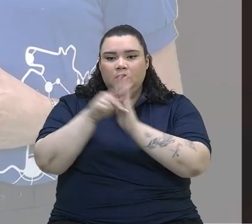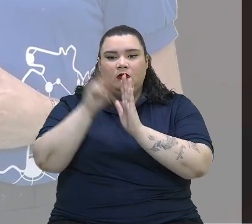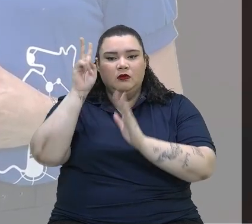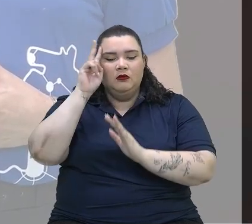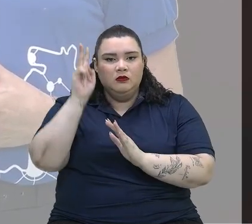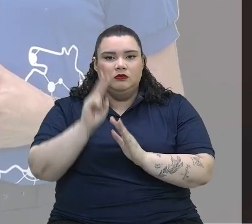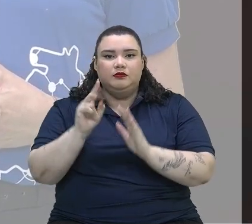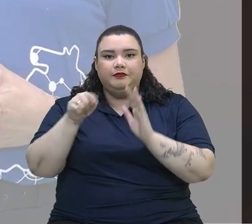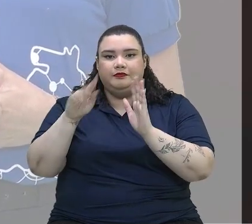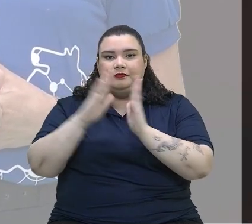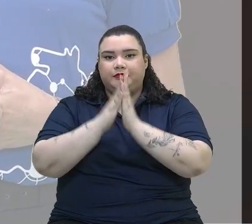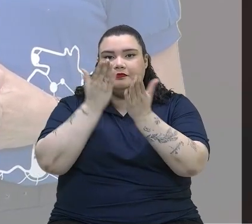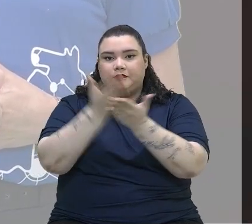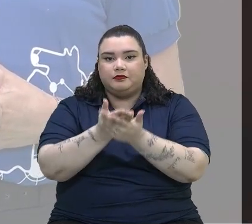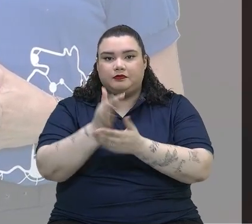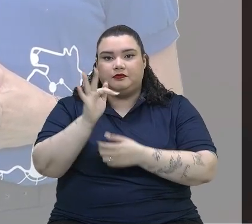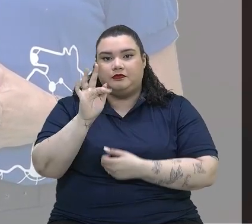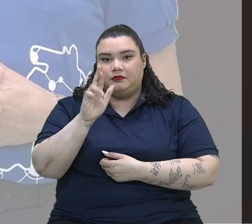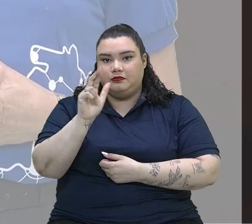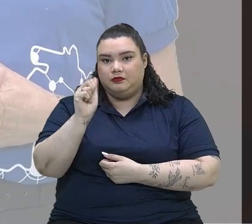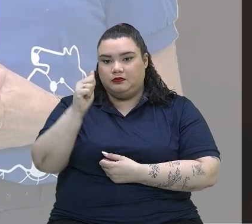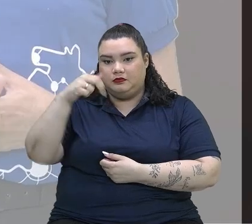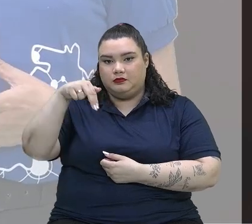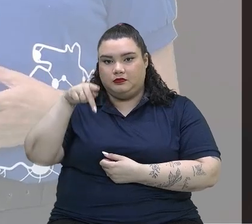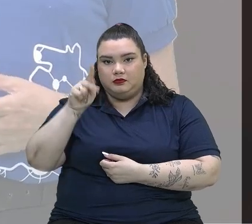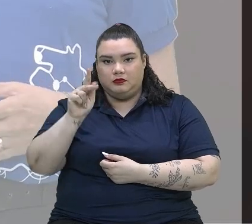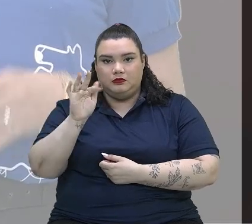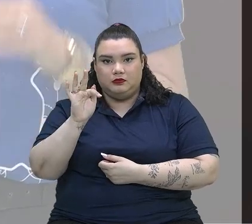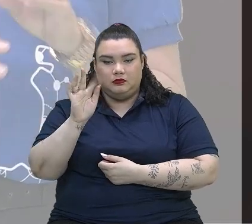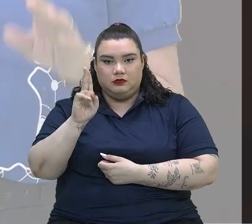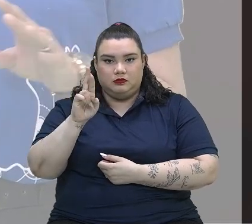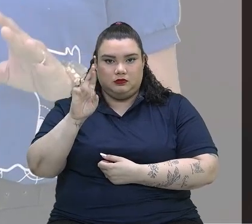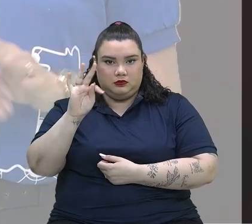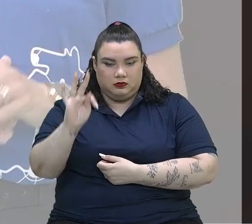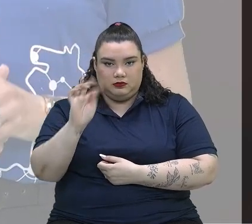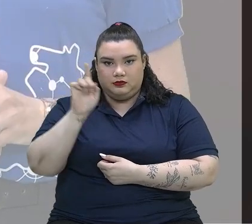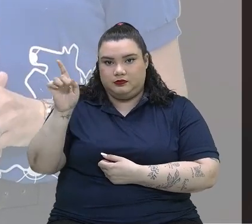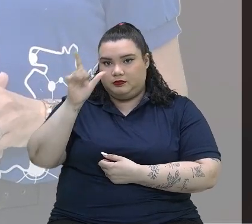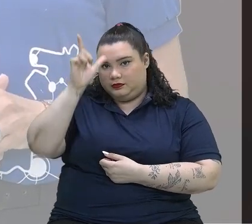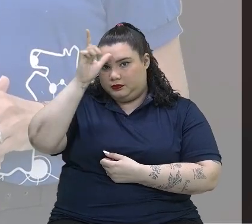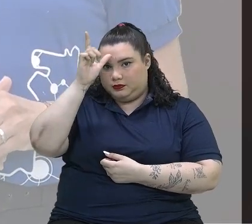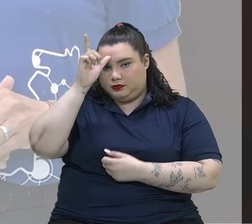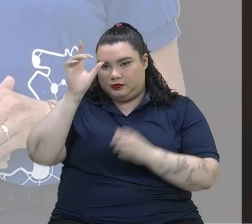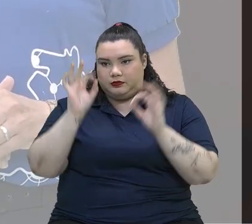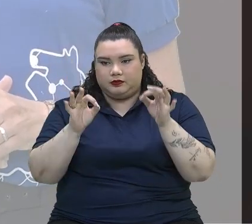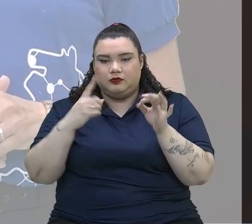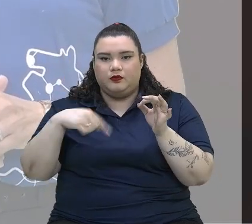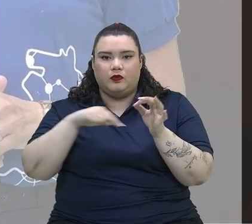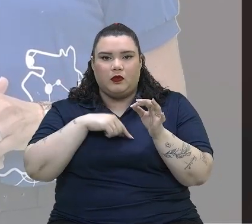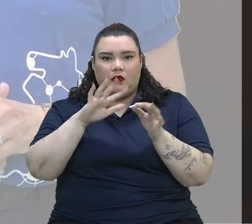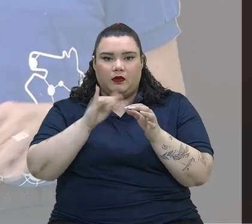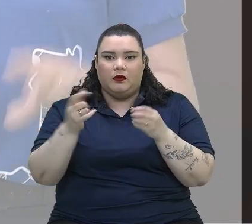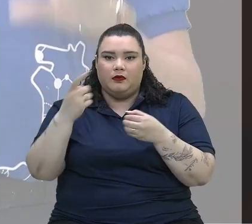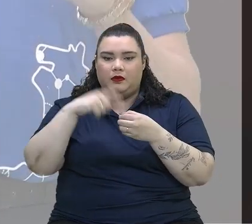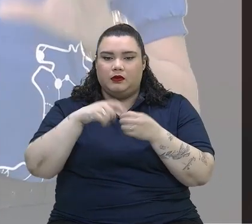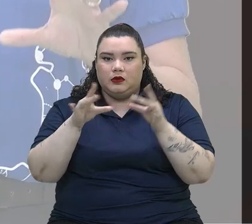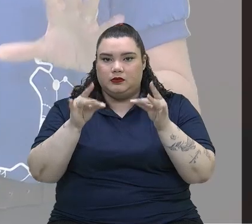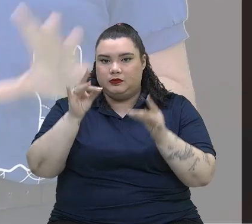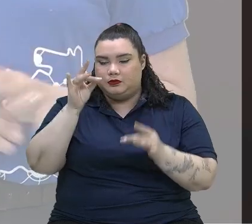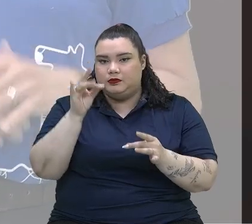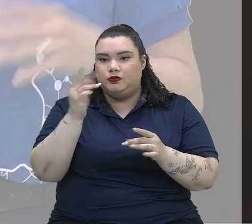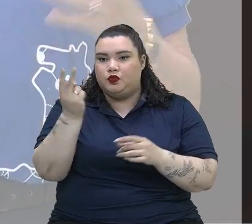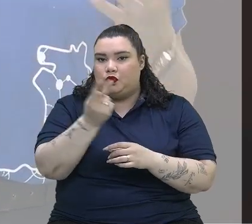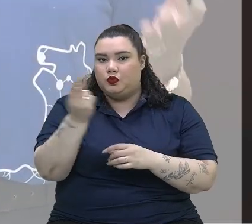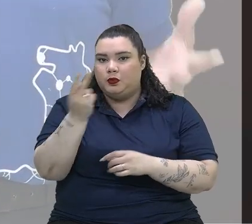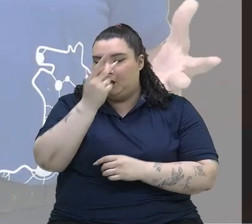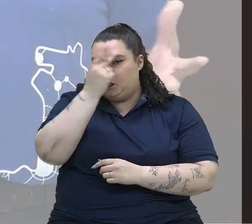escola de Frankfurt, lá na Alemanha. Já já a gente vai voltar a esses dois filósofos para citá-los, mas